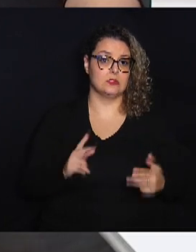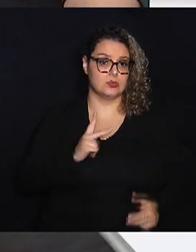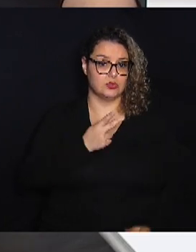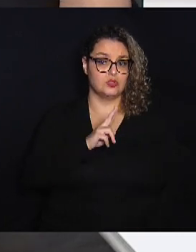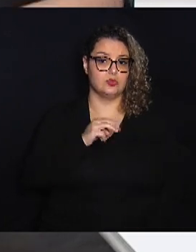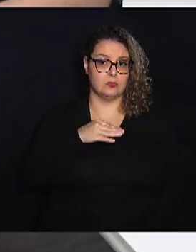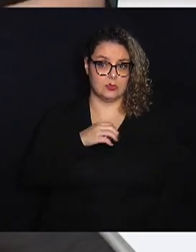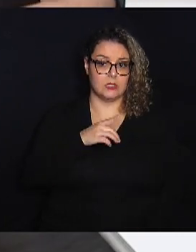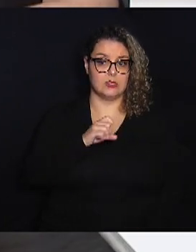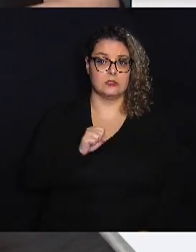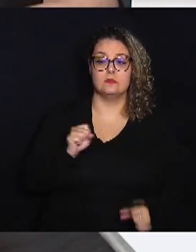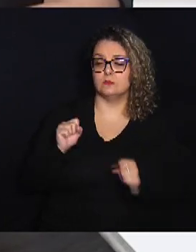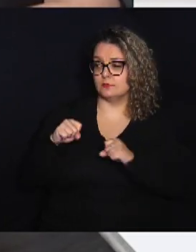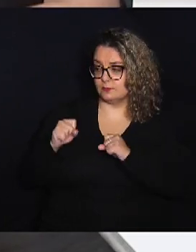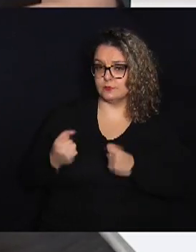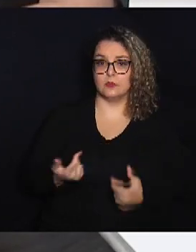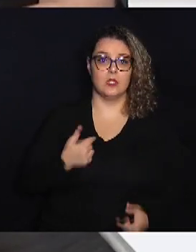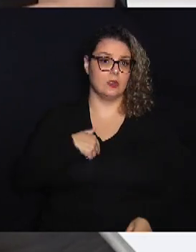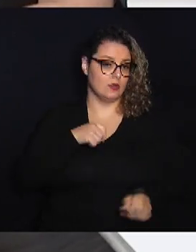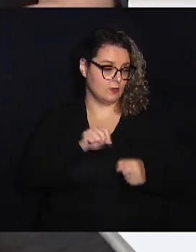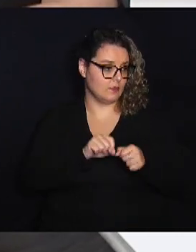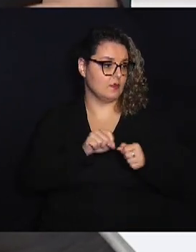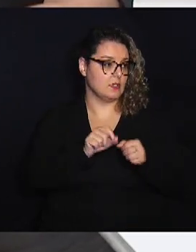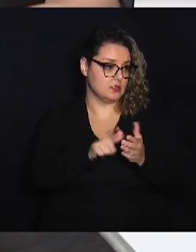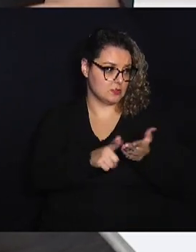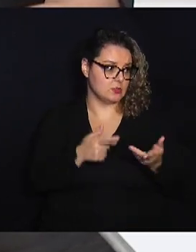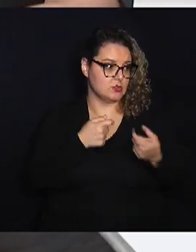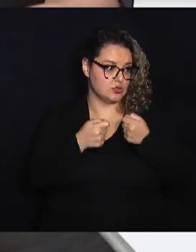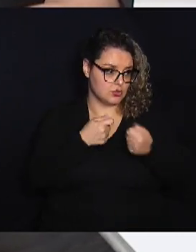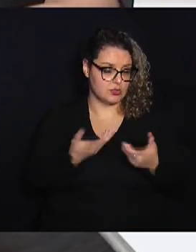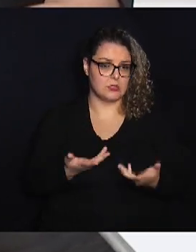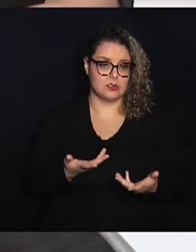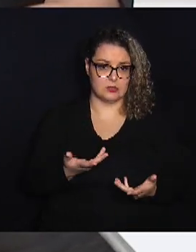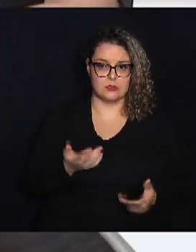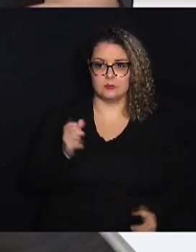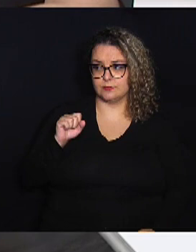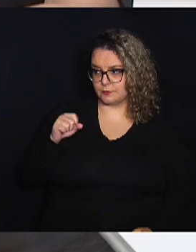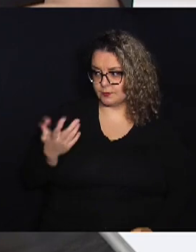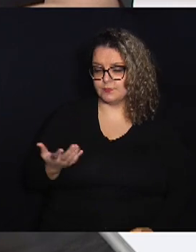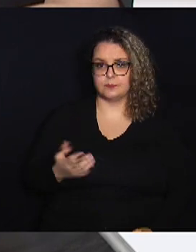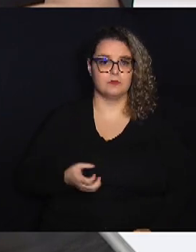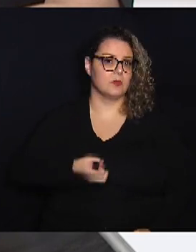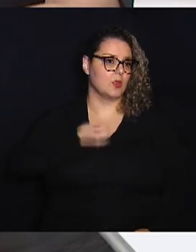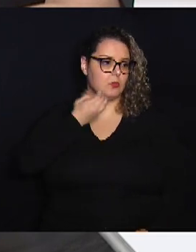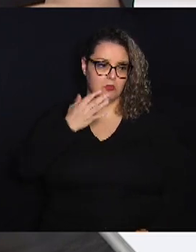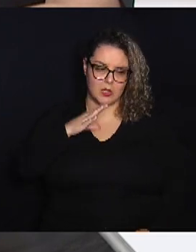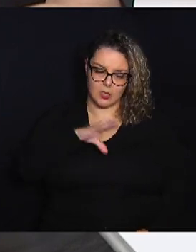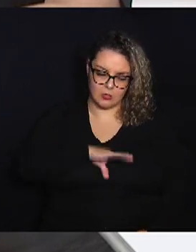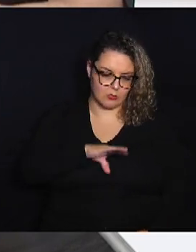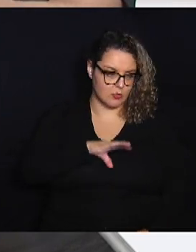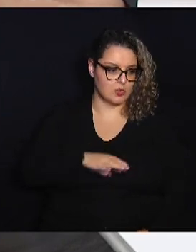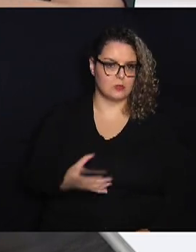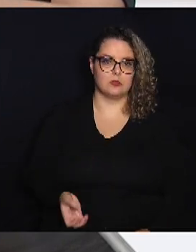humanas. Então, tanto que eu fiz jornalismo, né? Sempre fui muito bem em português, muito bem em